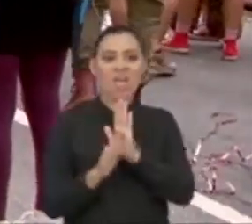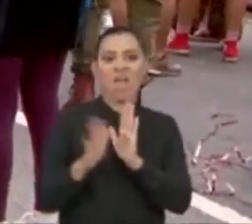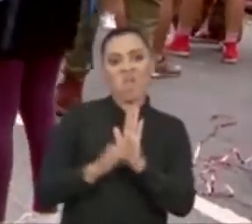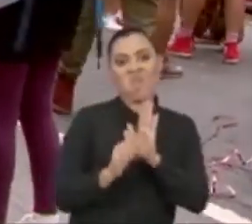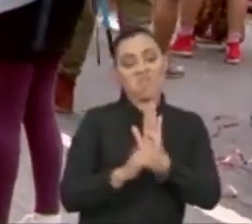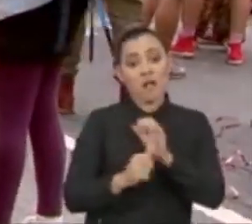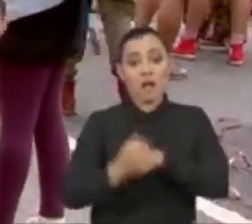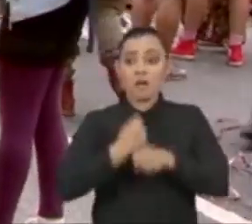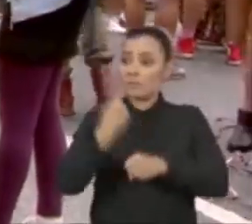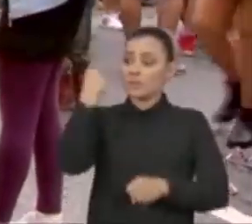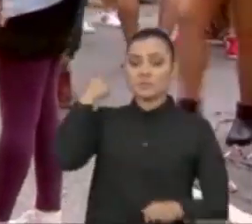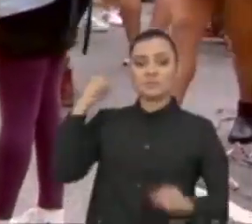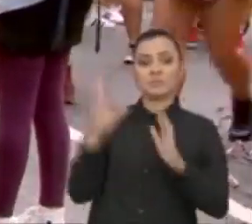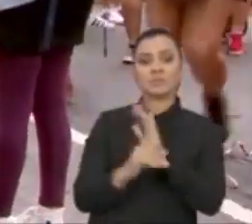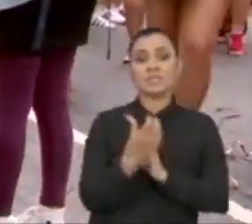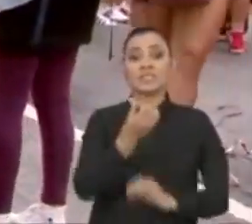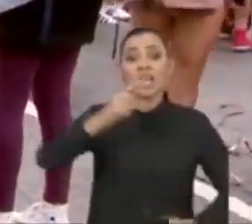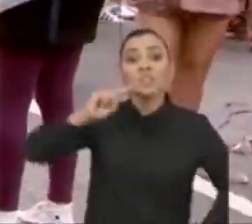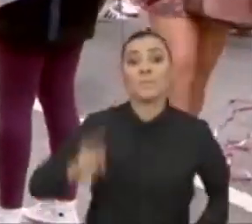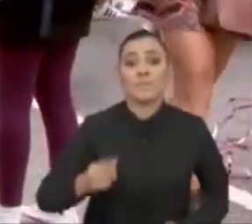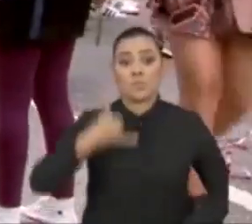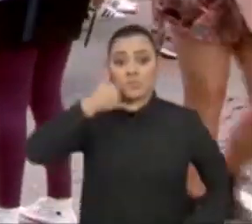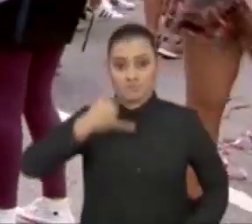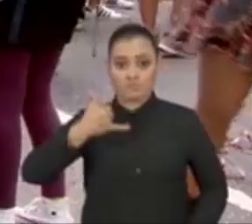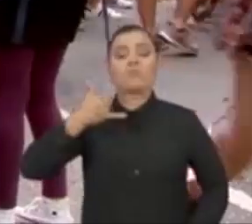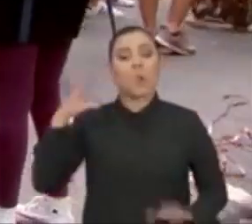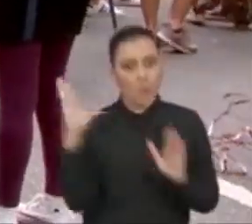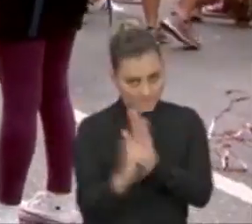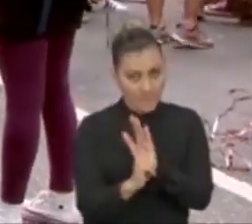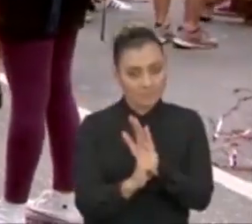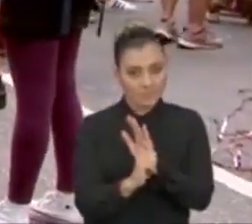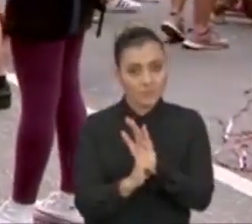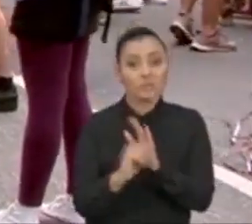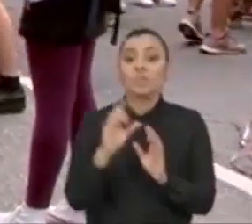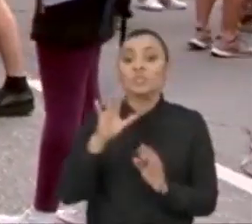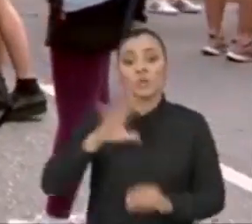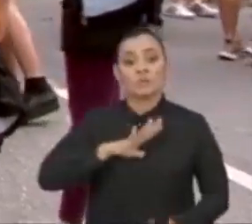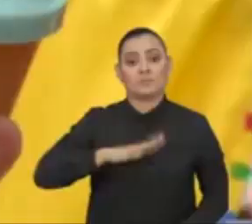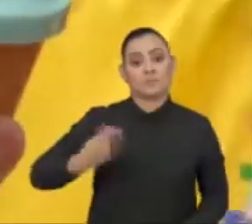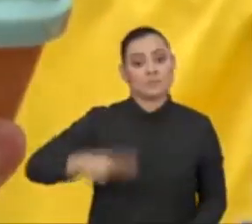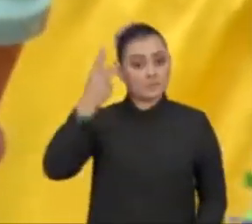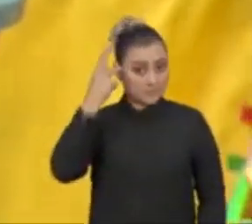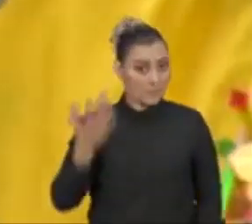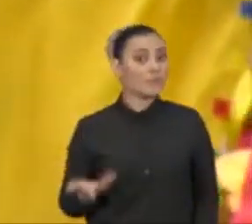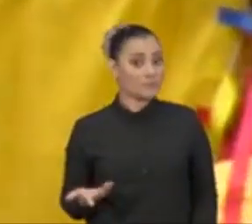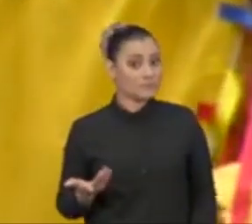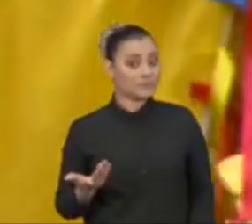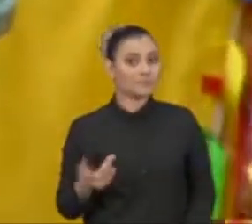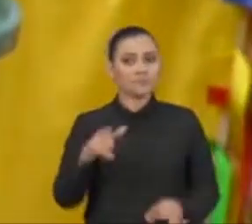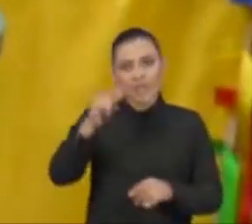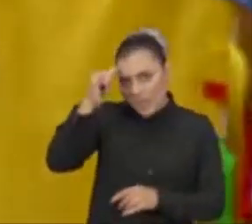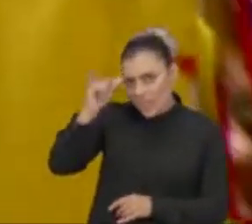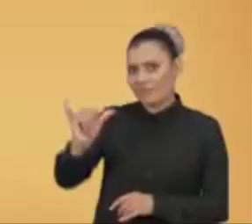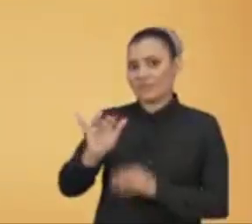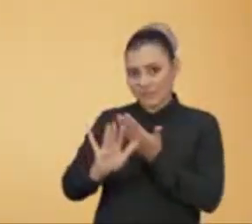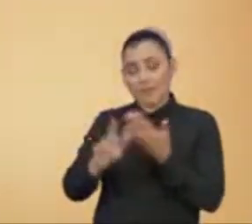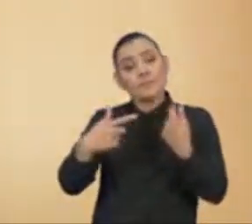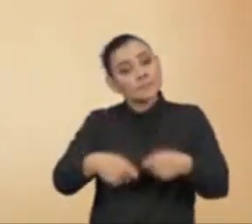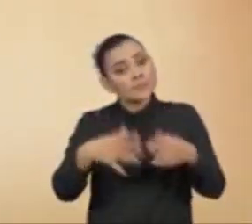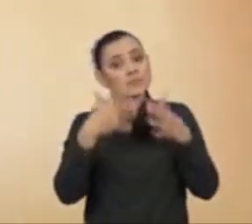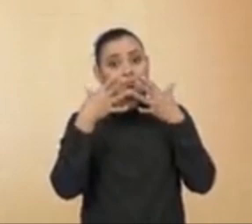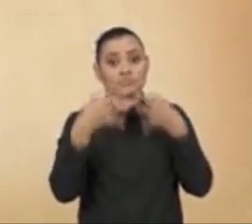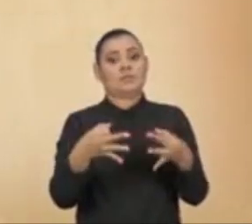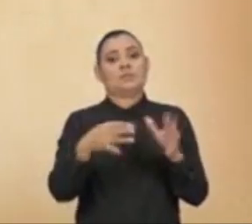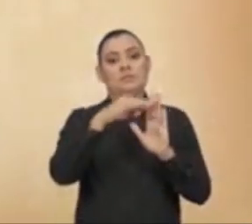do ano passado, 6.000 aparelhos foram furtados apenas na cidade de São Paulo. Para evitar o transtorno, vale a pena